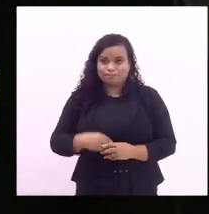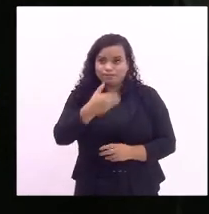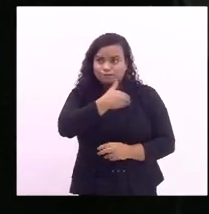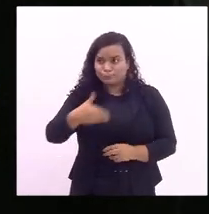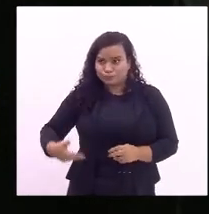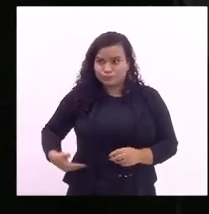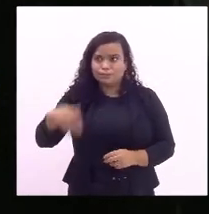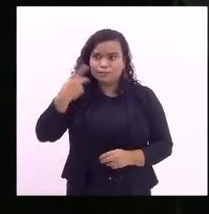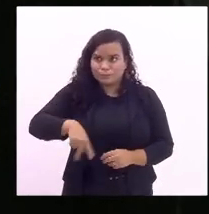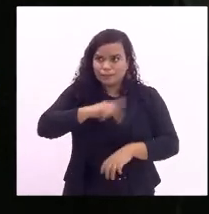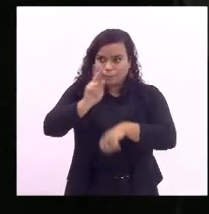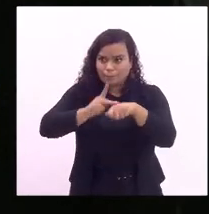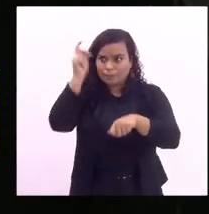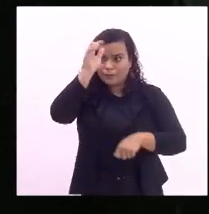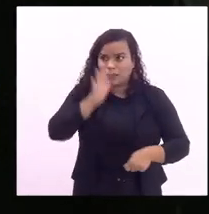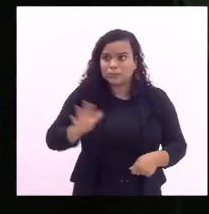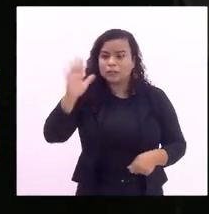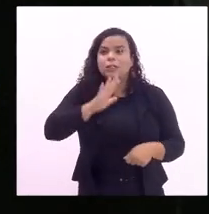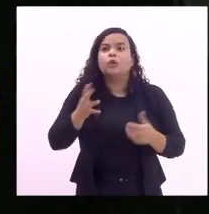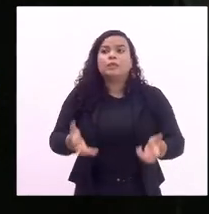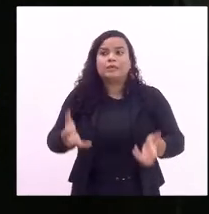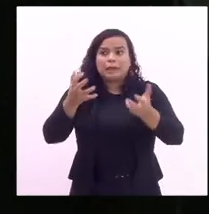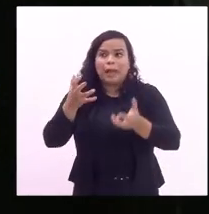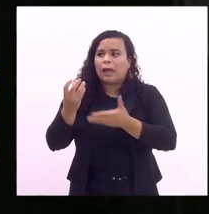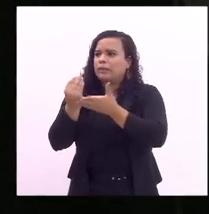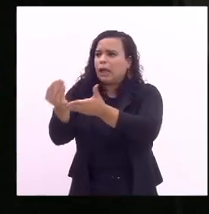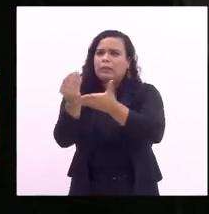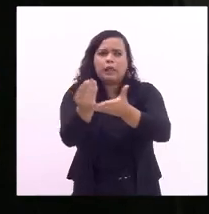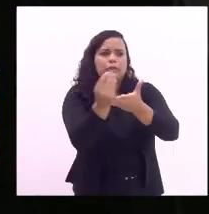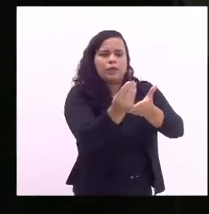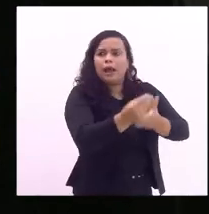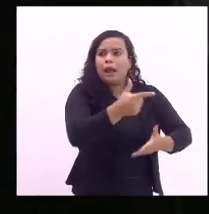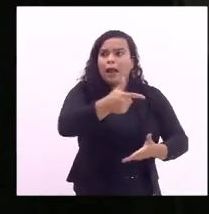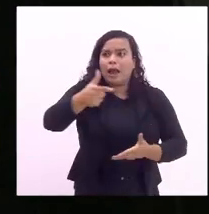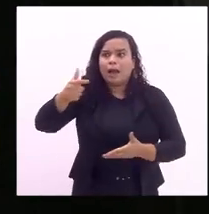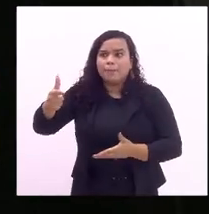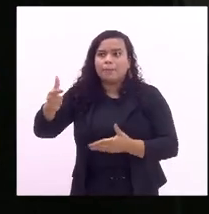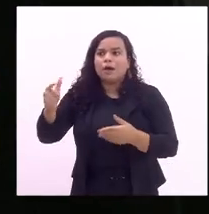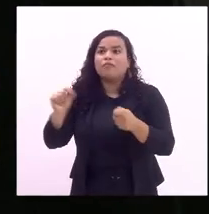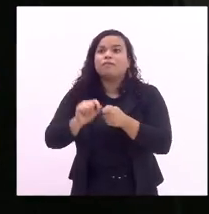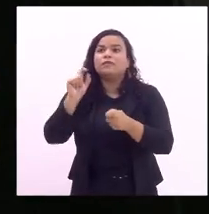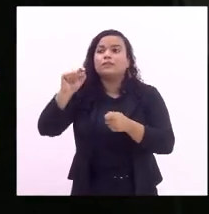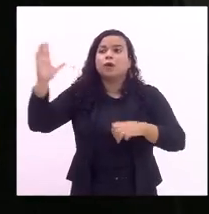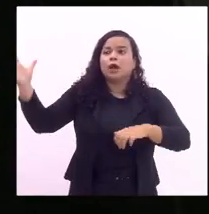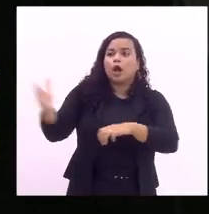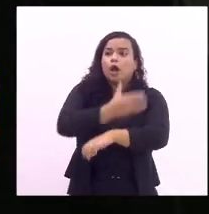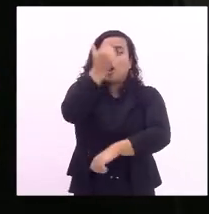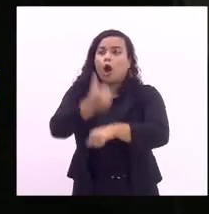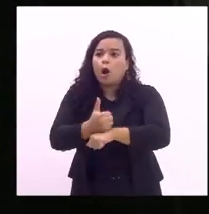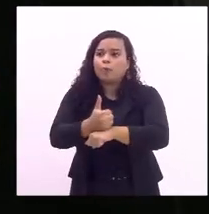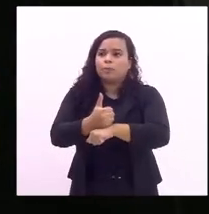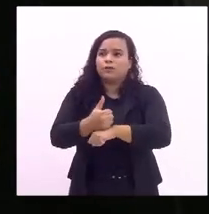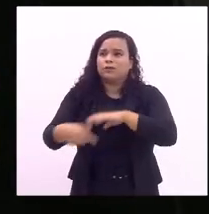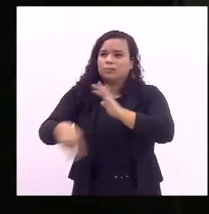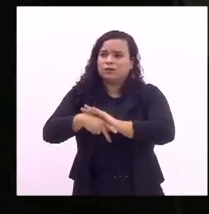nosso país está querendo armar a população para um golpe? Um golpe de